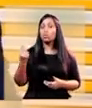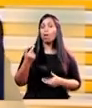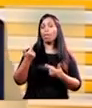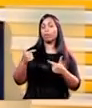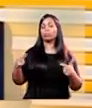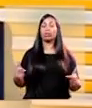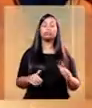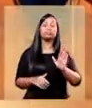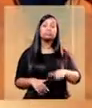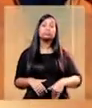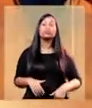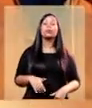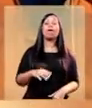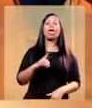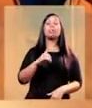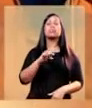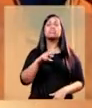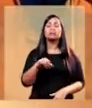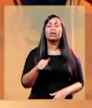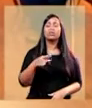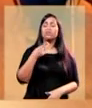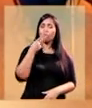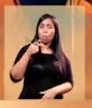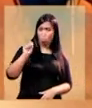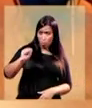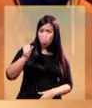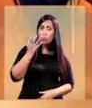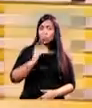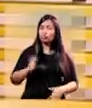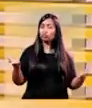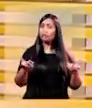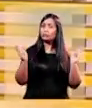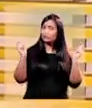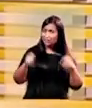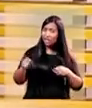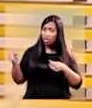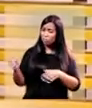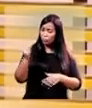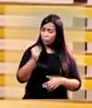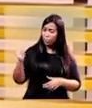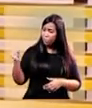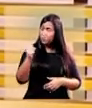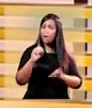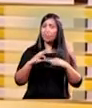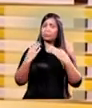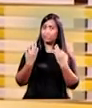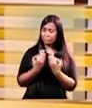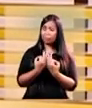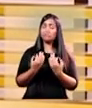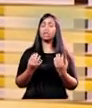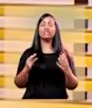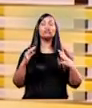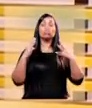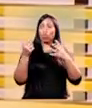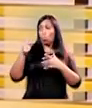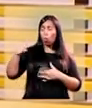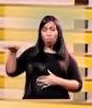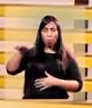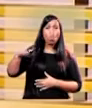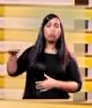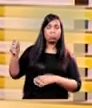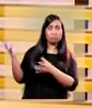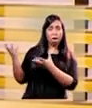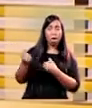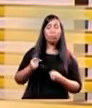mais. Doutora, a Desiane nos colocou que são 8 crianças hoje que podem ser inseridas em famílias substitutas. Todas as